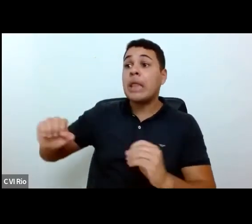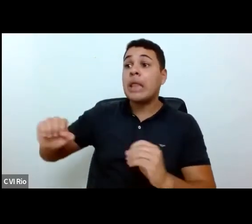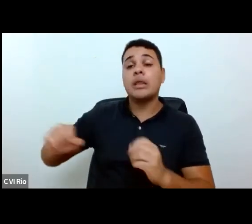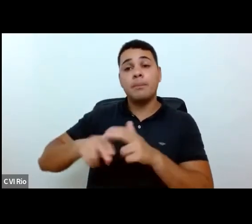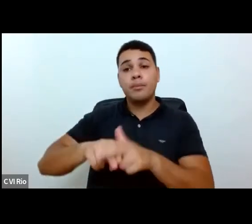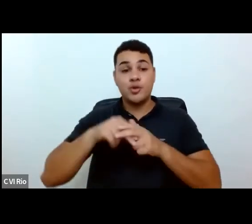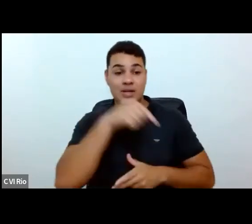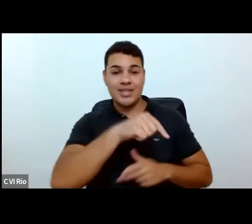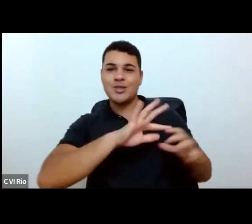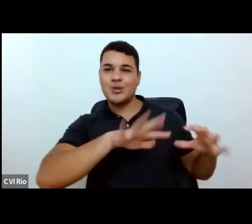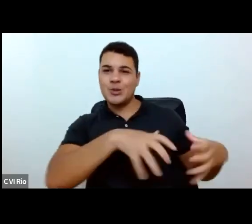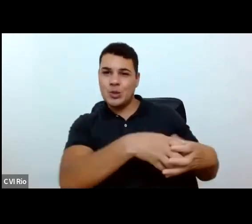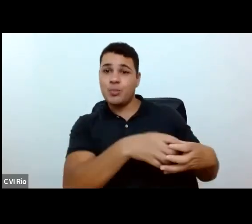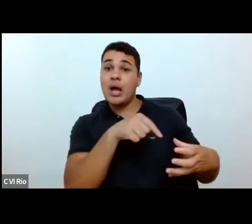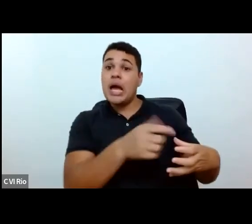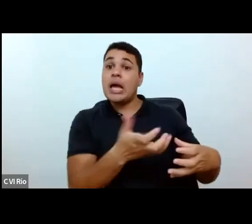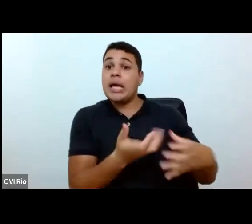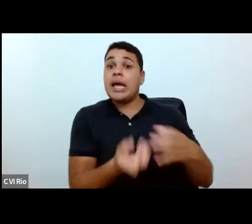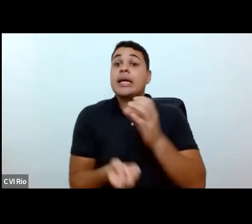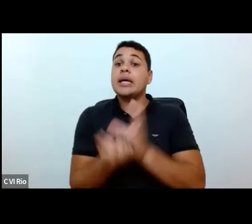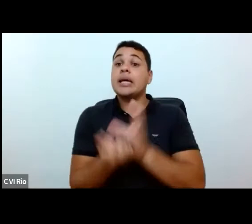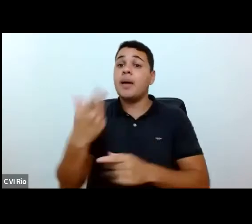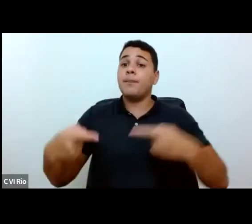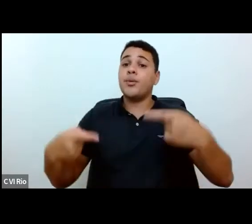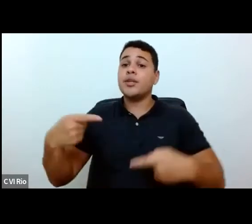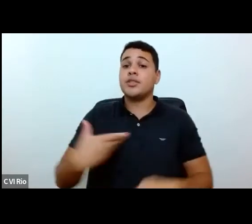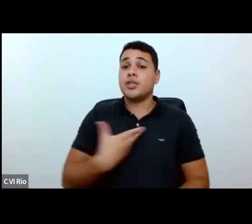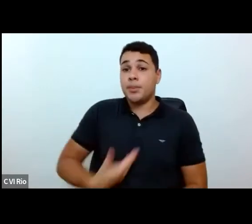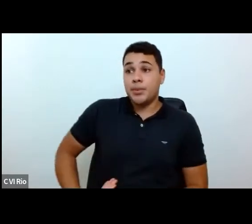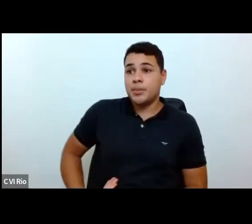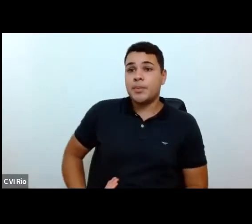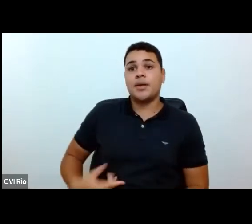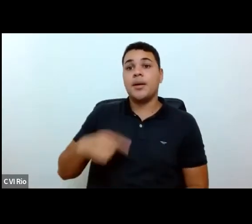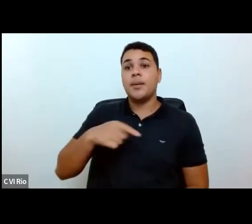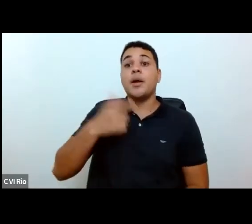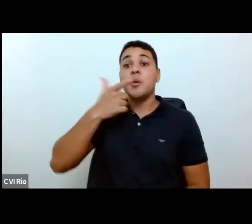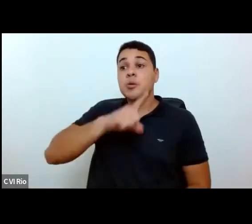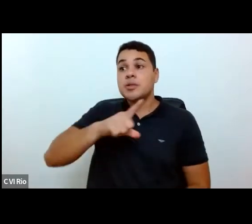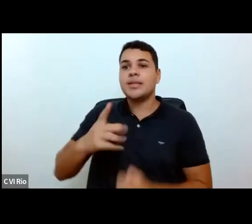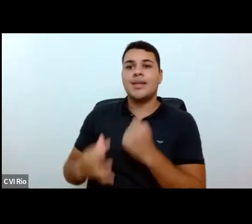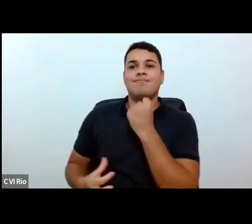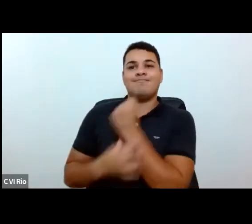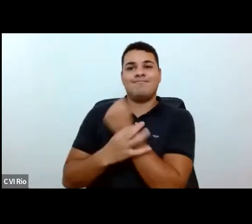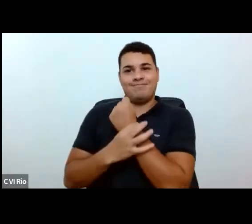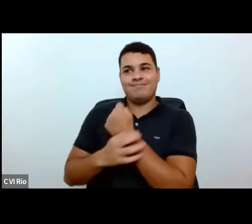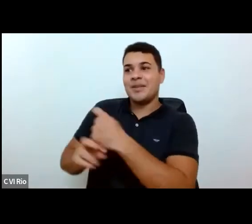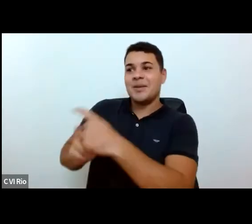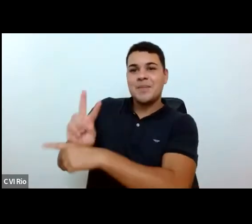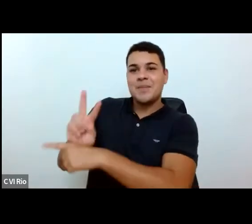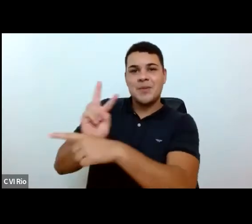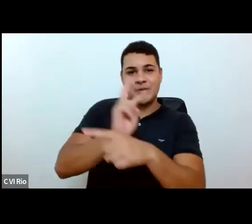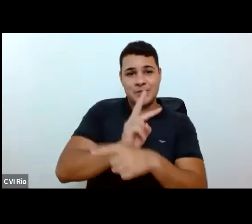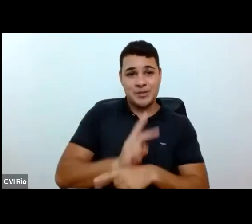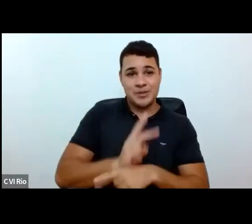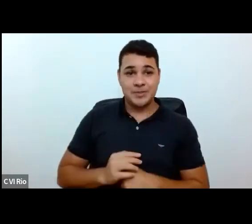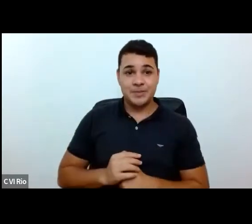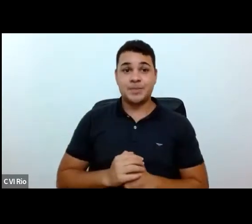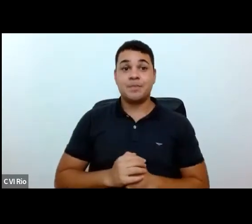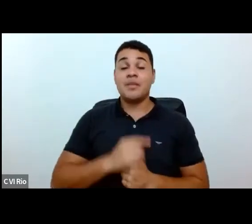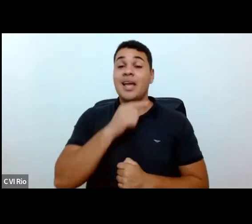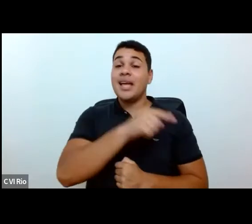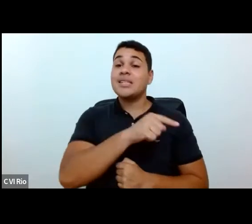de combate a essas violências, né? E a ANTRA vem fazendo um trabalho desde 2017